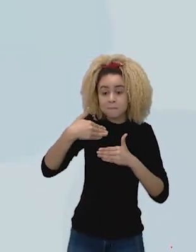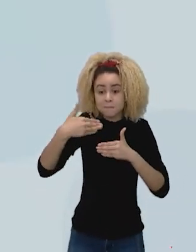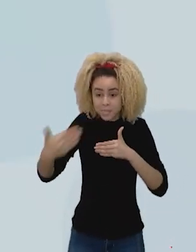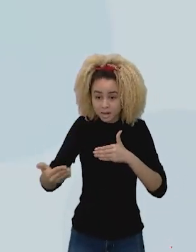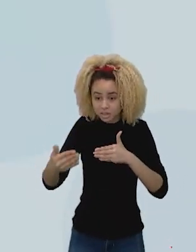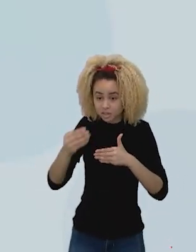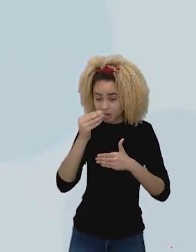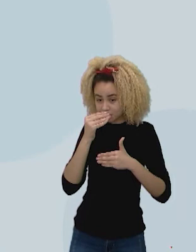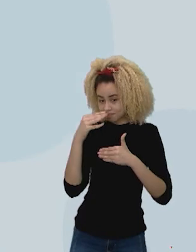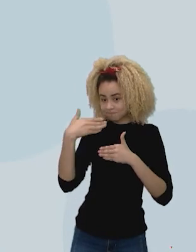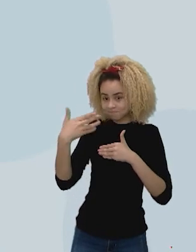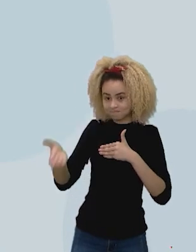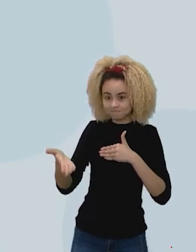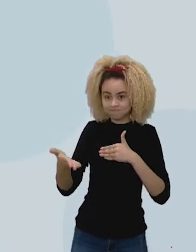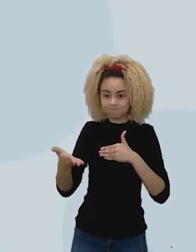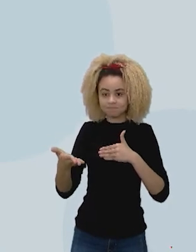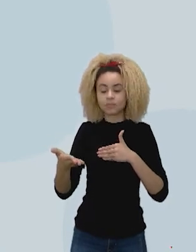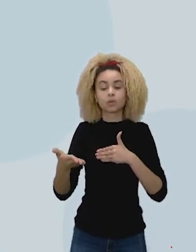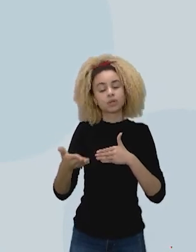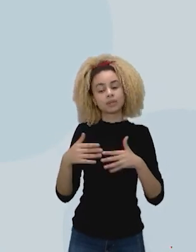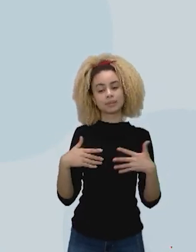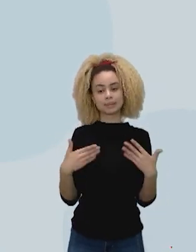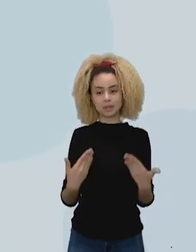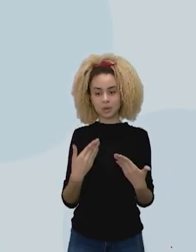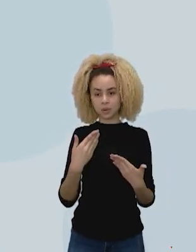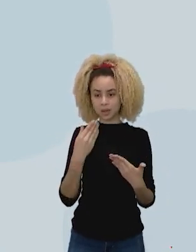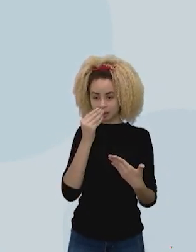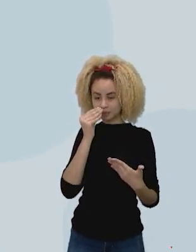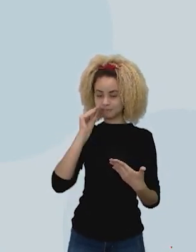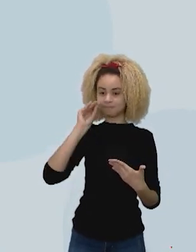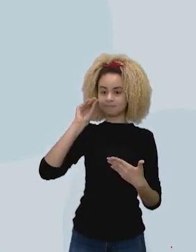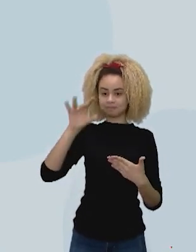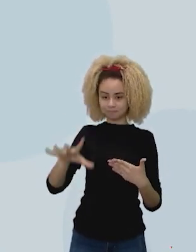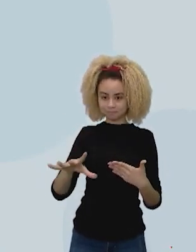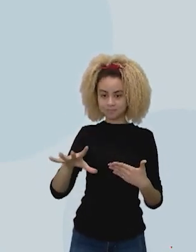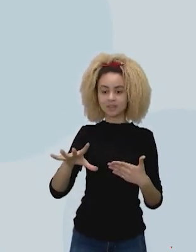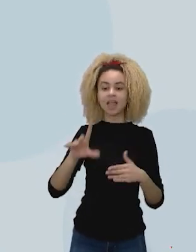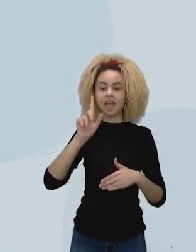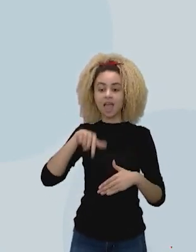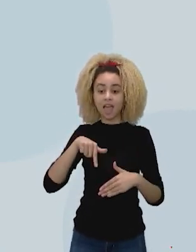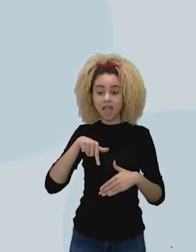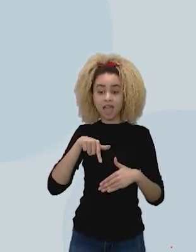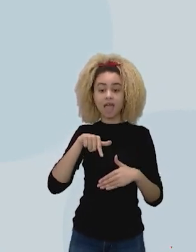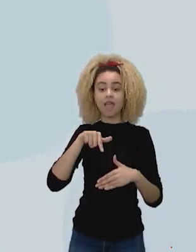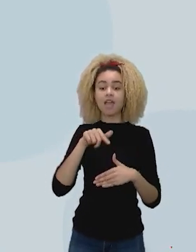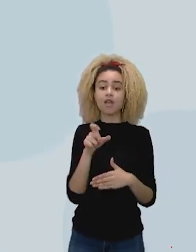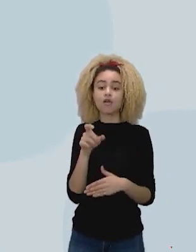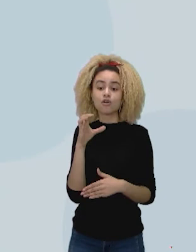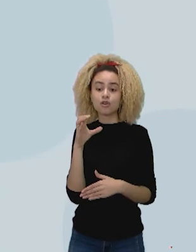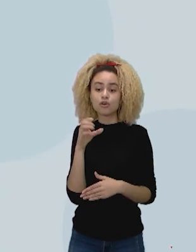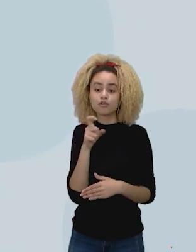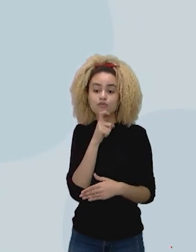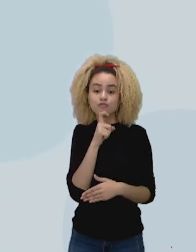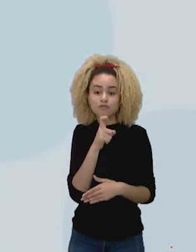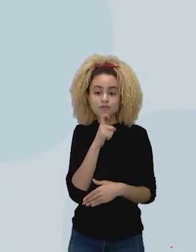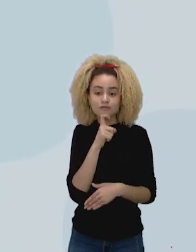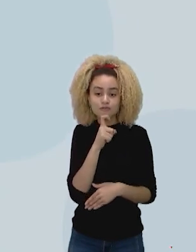desperdiçada, ou seja, é jogada para fora, que é a fonte fria. Vamos